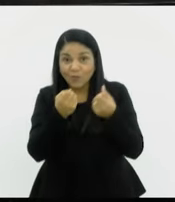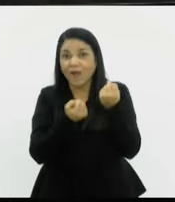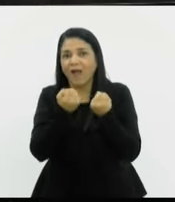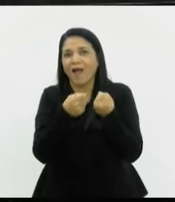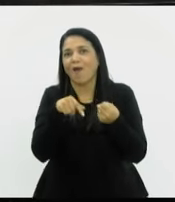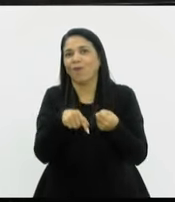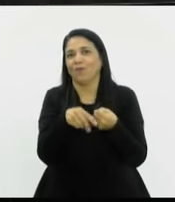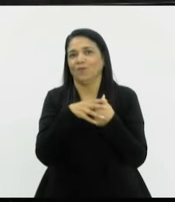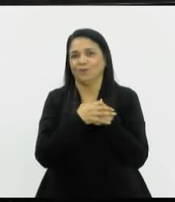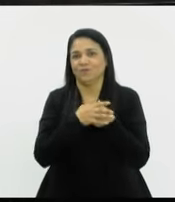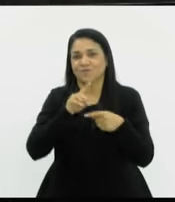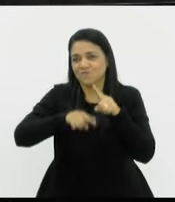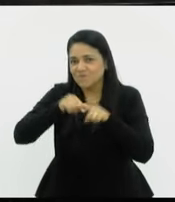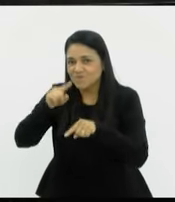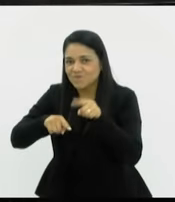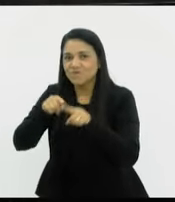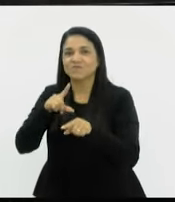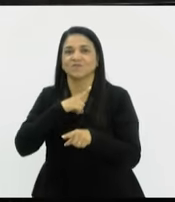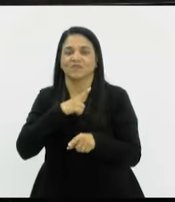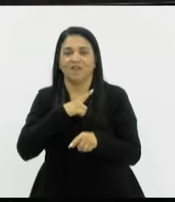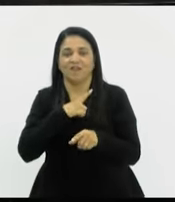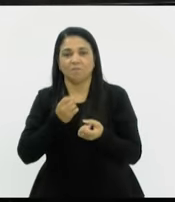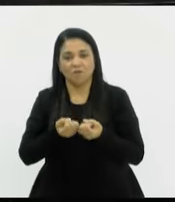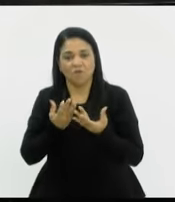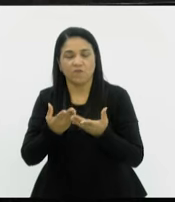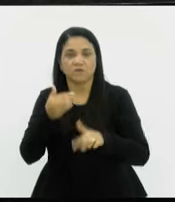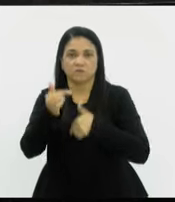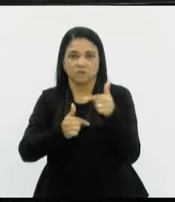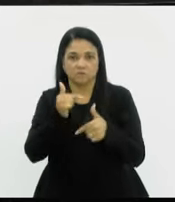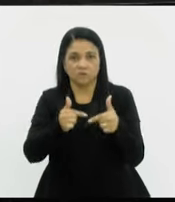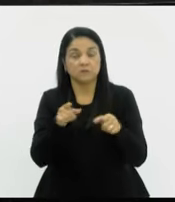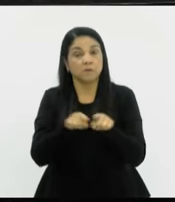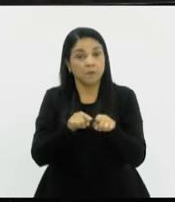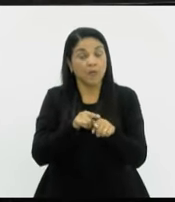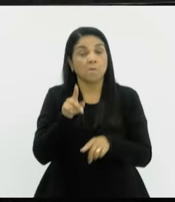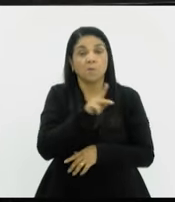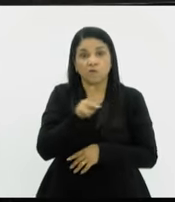prestar o serviço. Mas também é de professores,